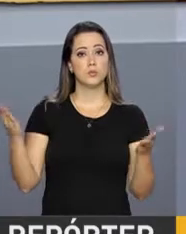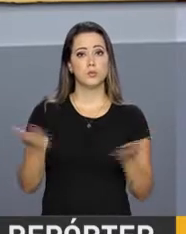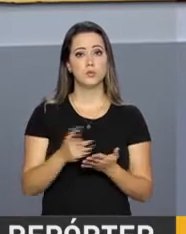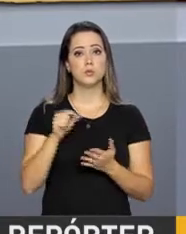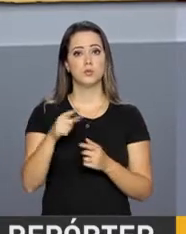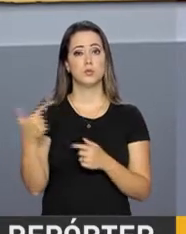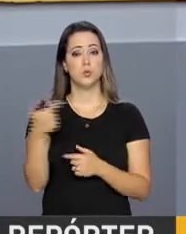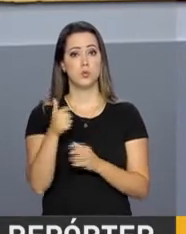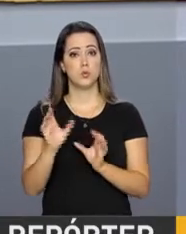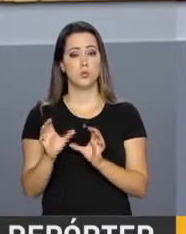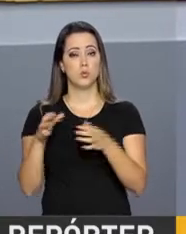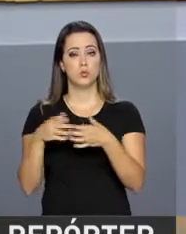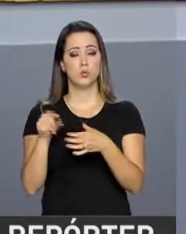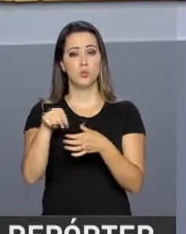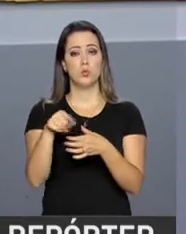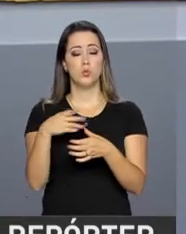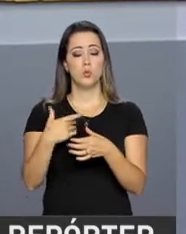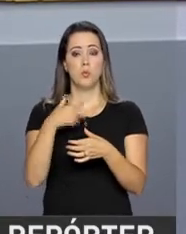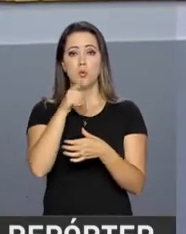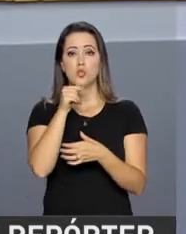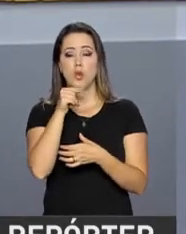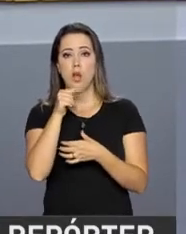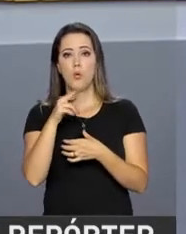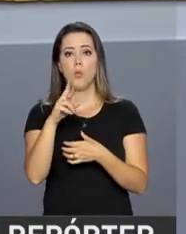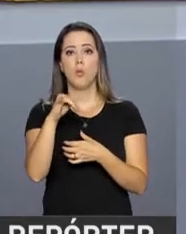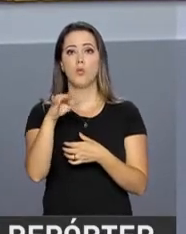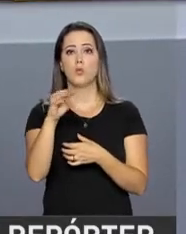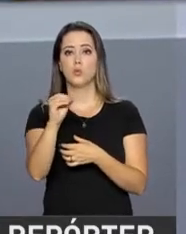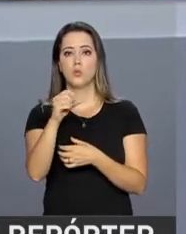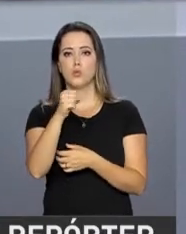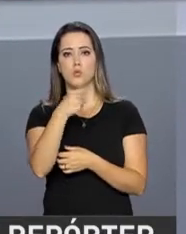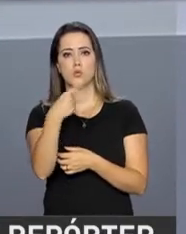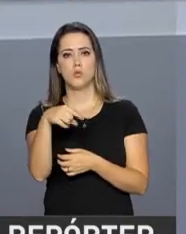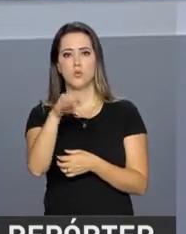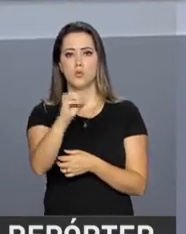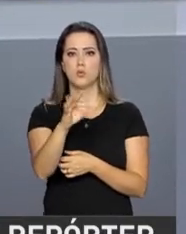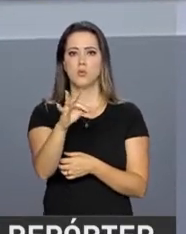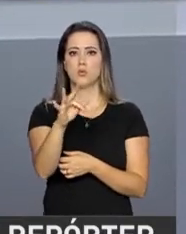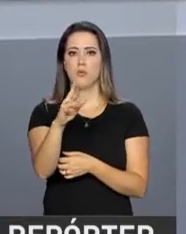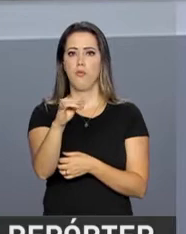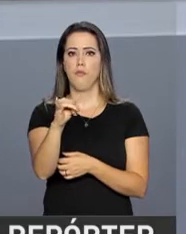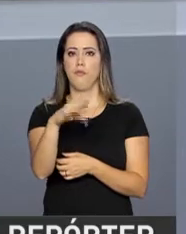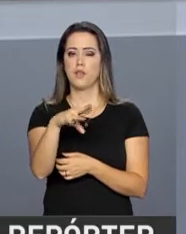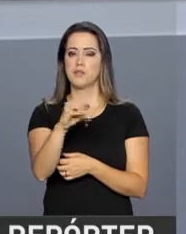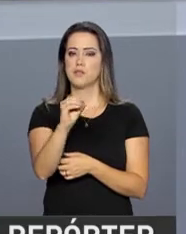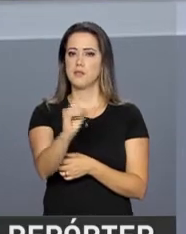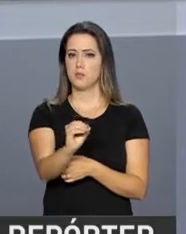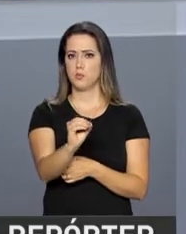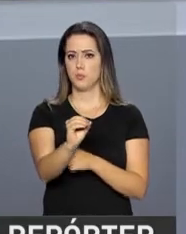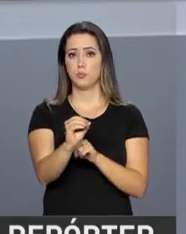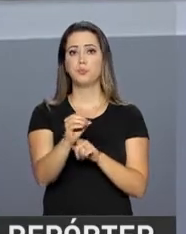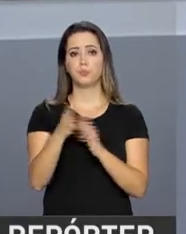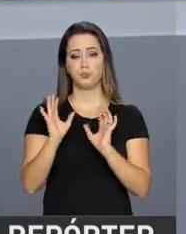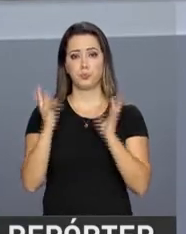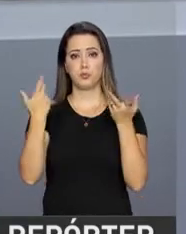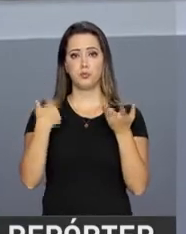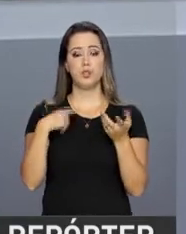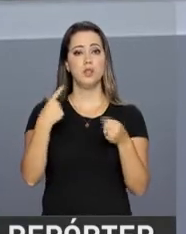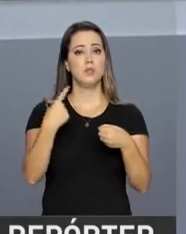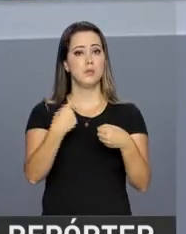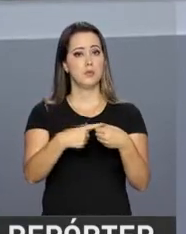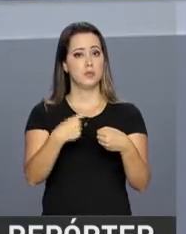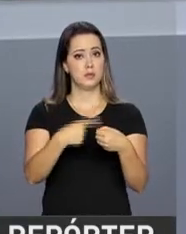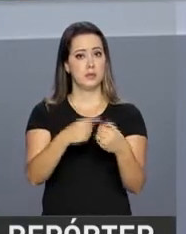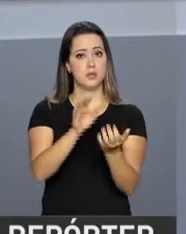inaugurou hoje a segunda estação de bombeamento do eixo norte do projeto de integração do Rio São Francisco. A cerimônia foi em Cabrobó,